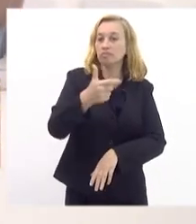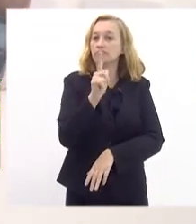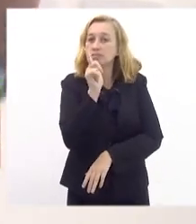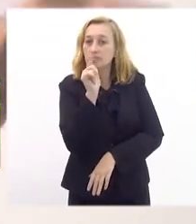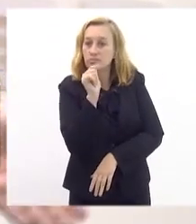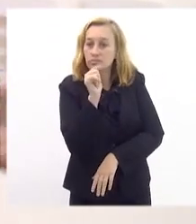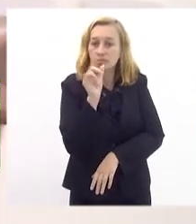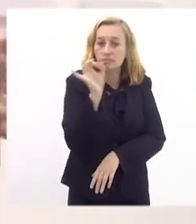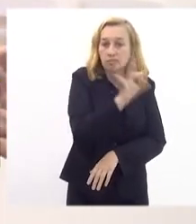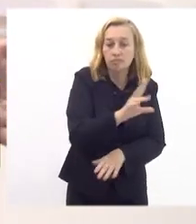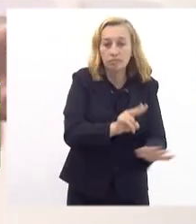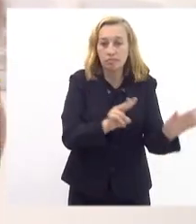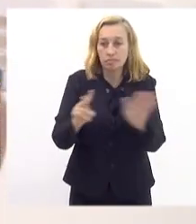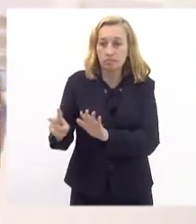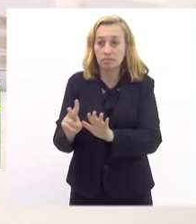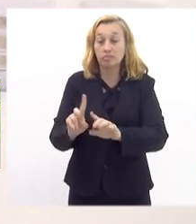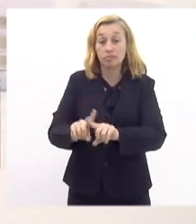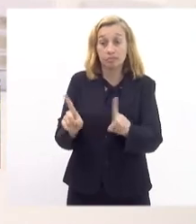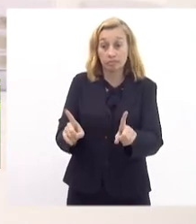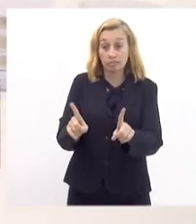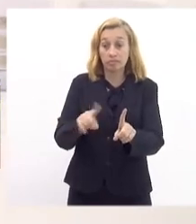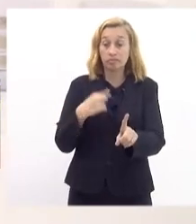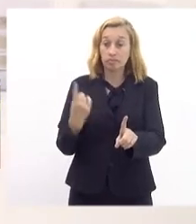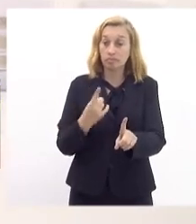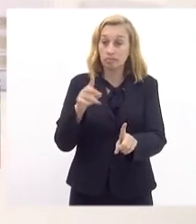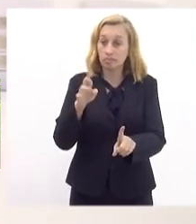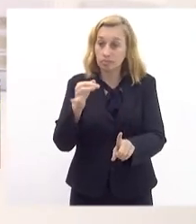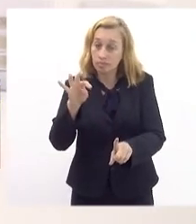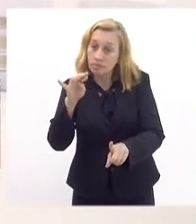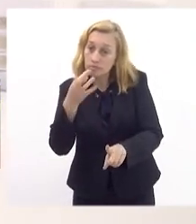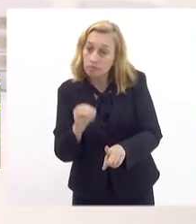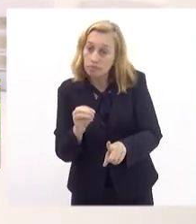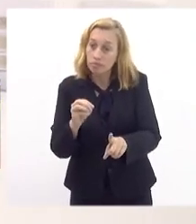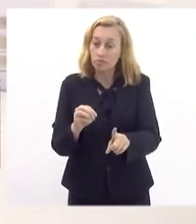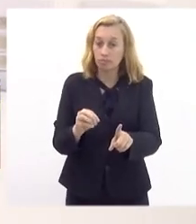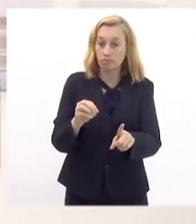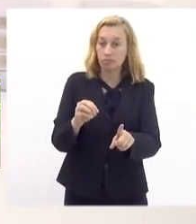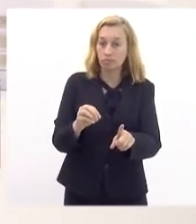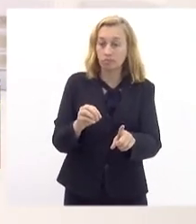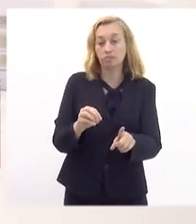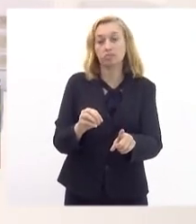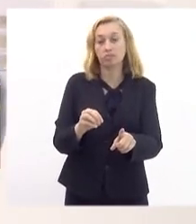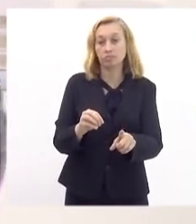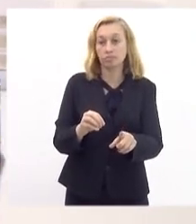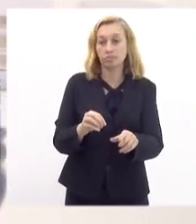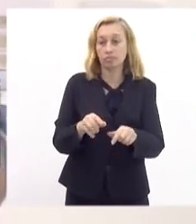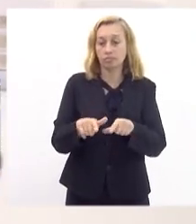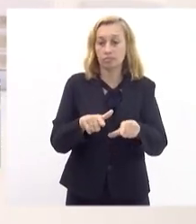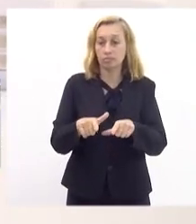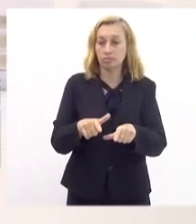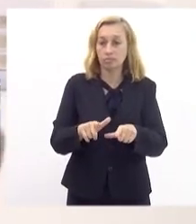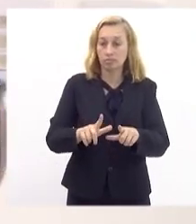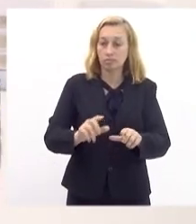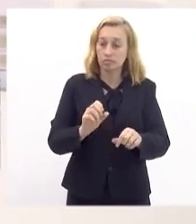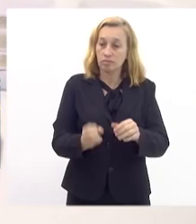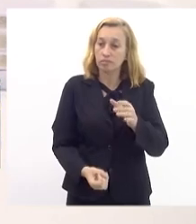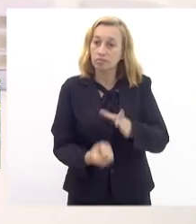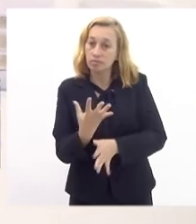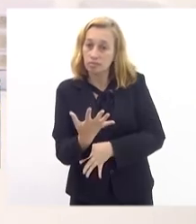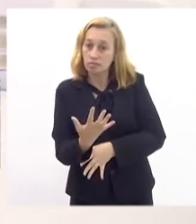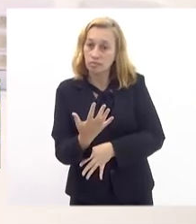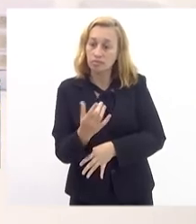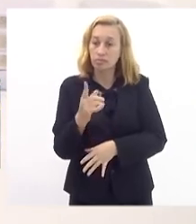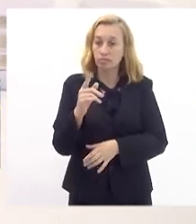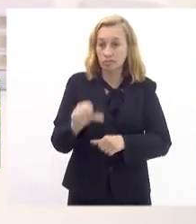de água nas últimas semanas porém os nossos reservatórios são plurianuais Então quando você faz um sistema de geração você